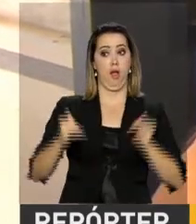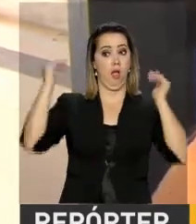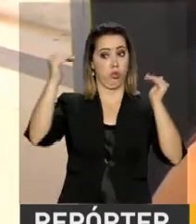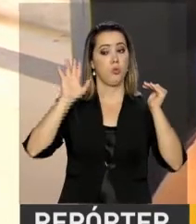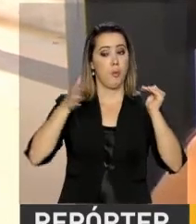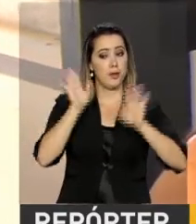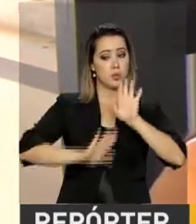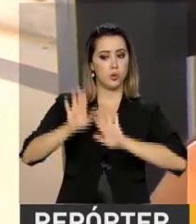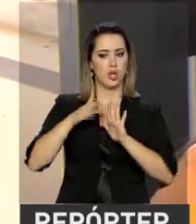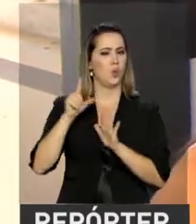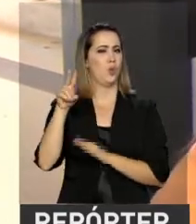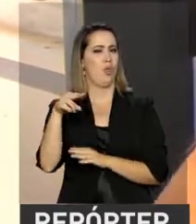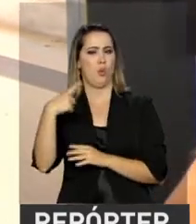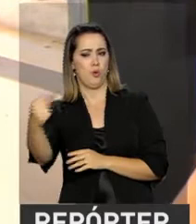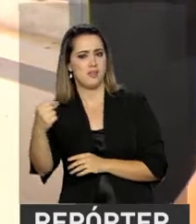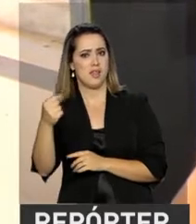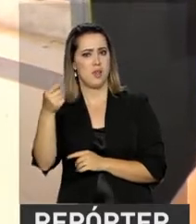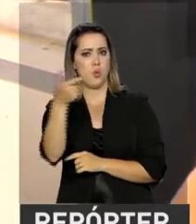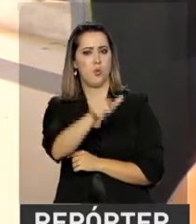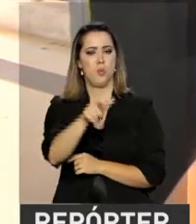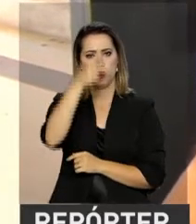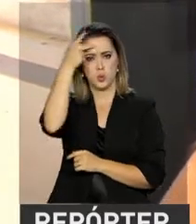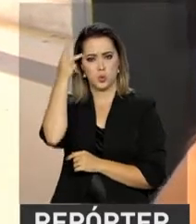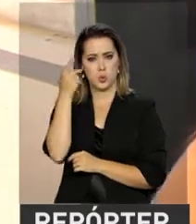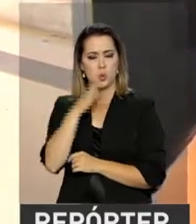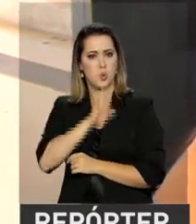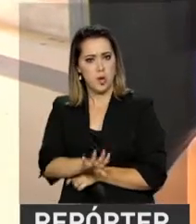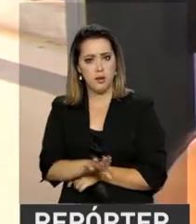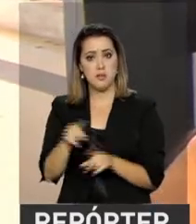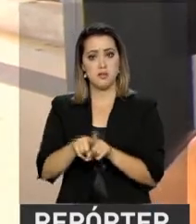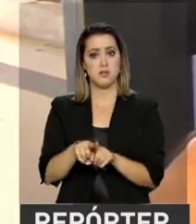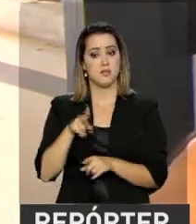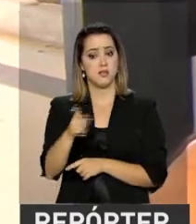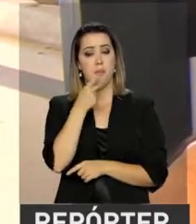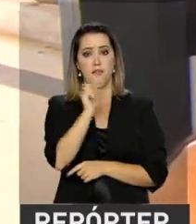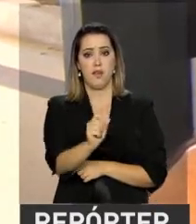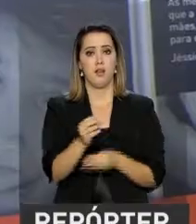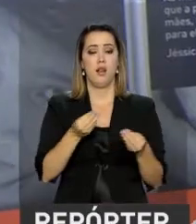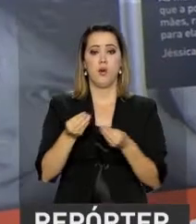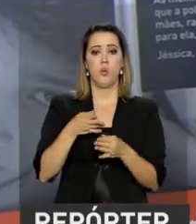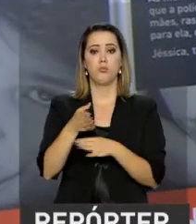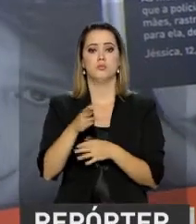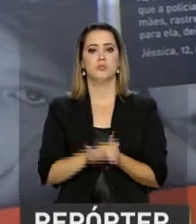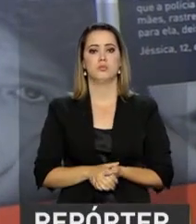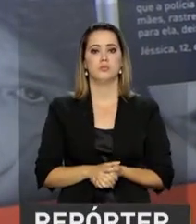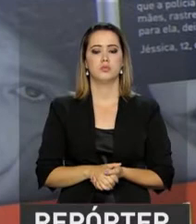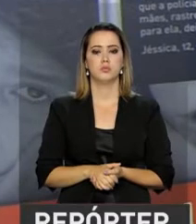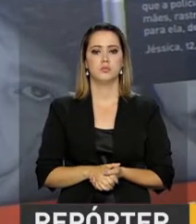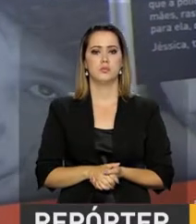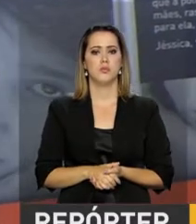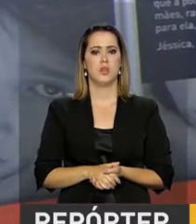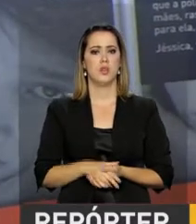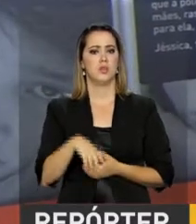sempre falo, não sair com estranho, quando sair sempre falar para onde vai, com quem vai, número de telefone. Eu nunca